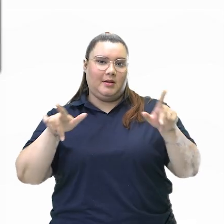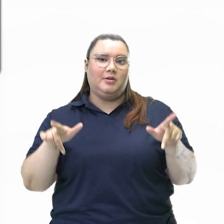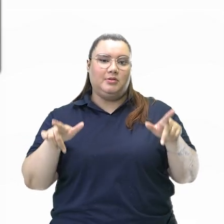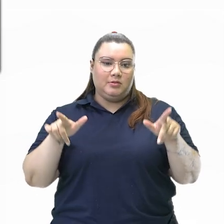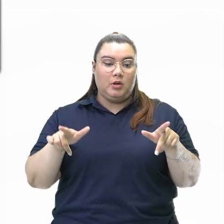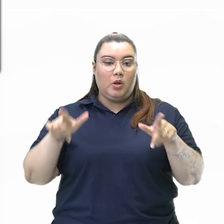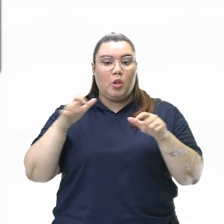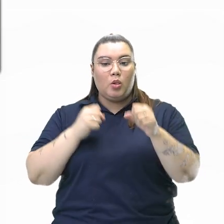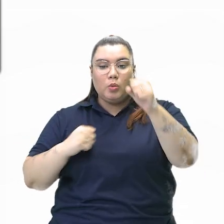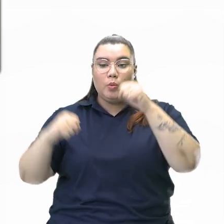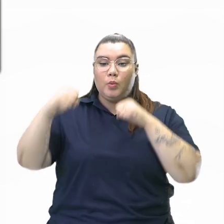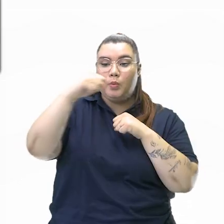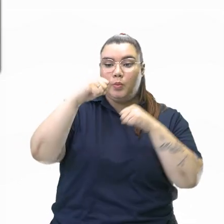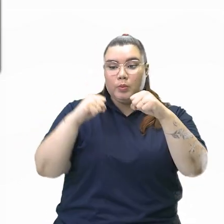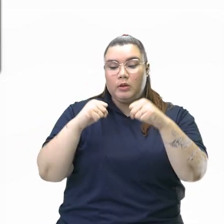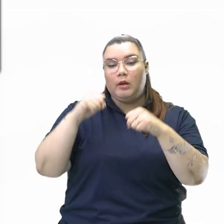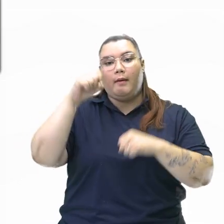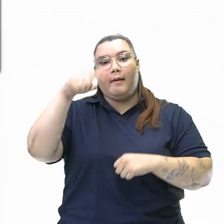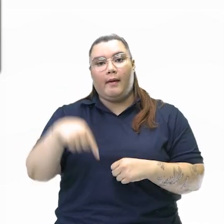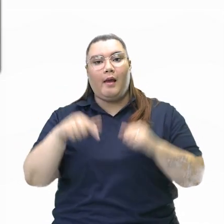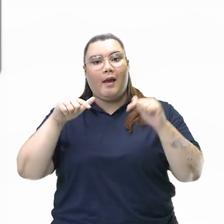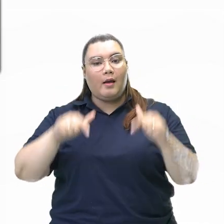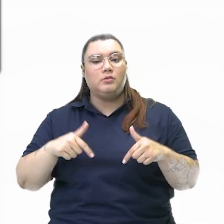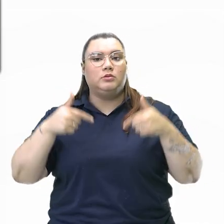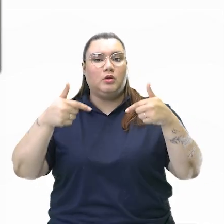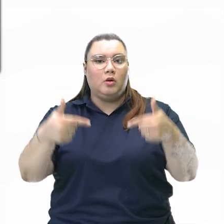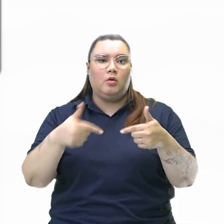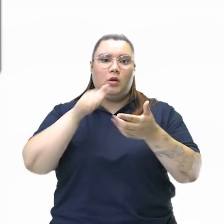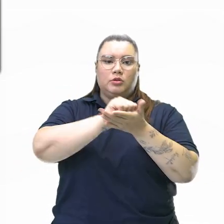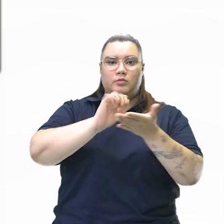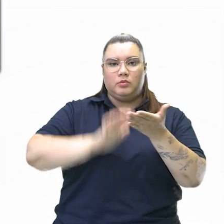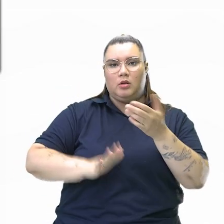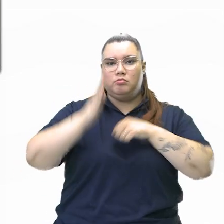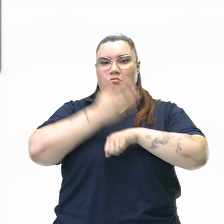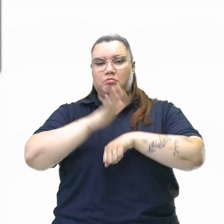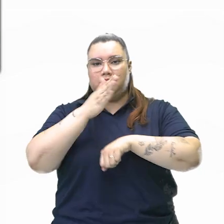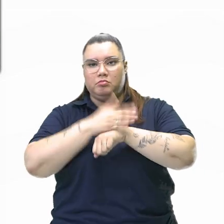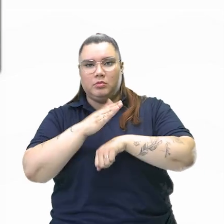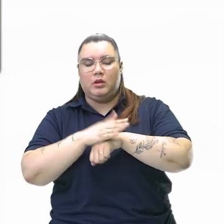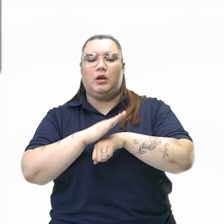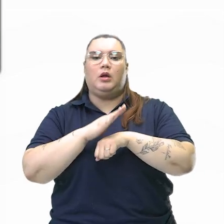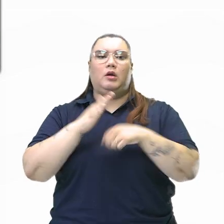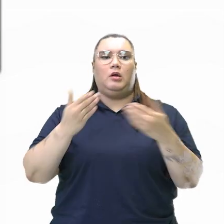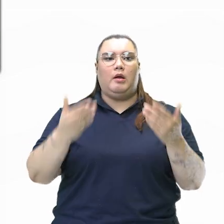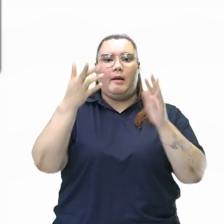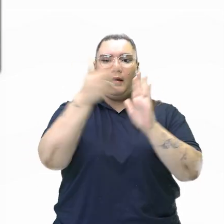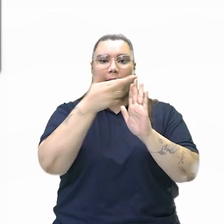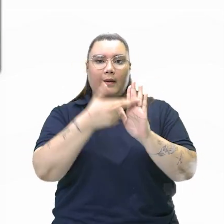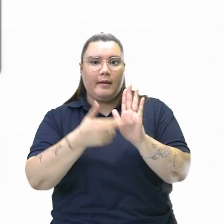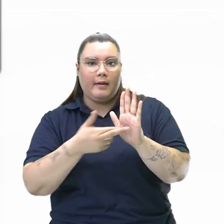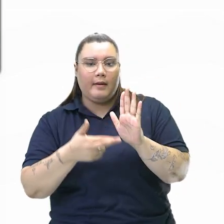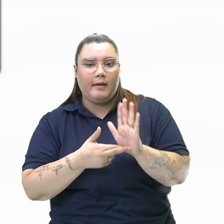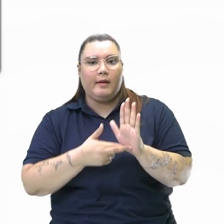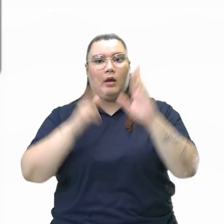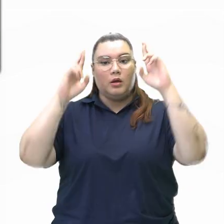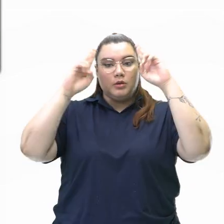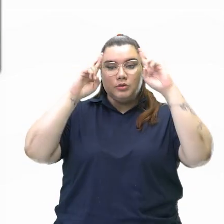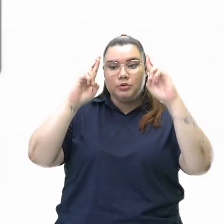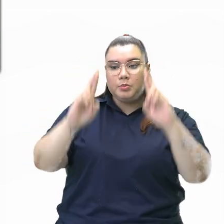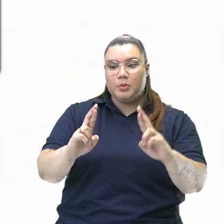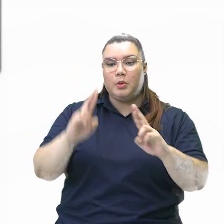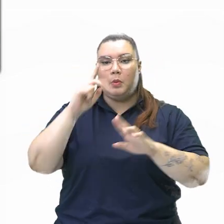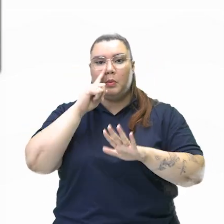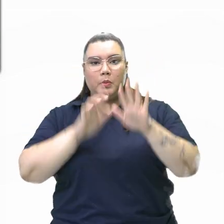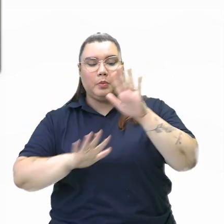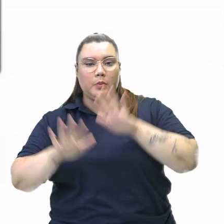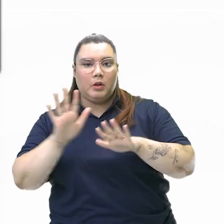São atividades que possuem aí a questão das regras, das filosofias, atitudes de respeito, de cuidado